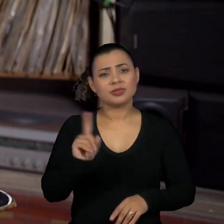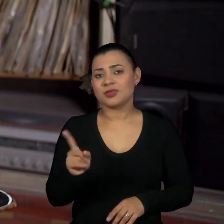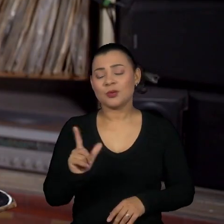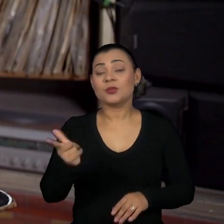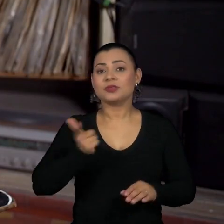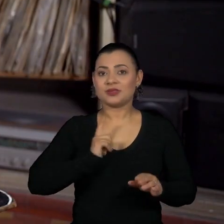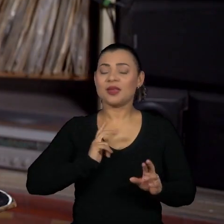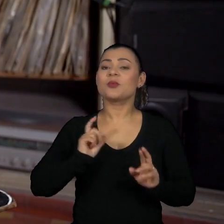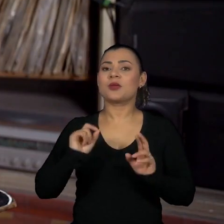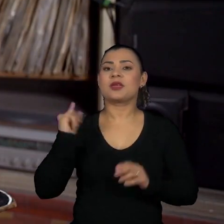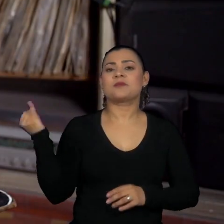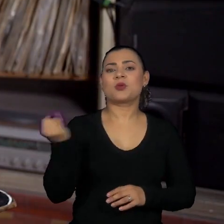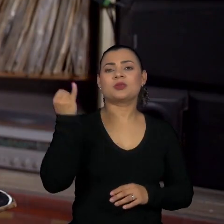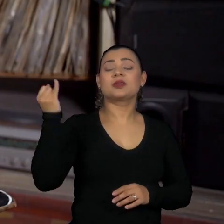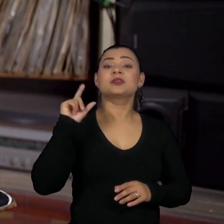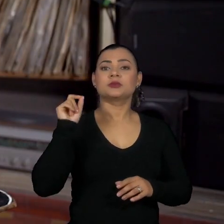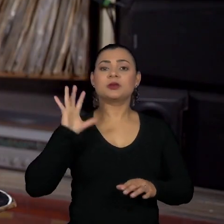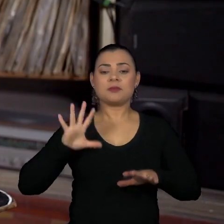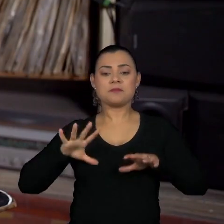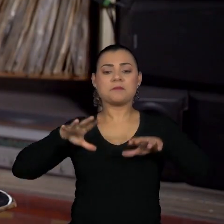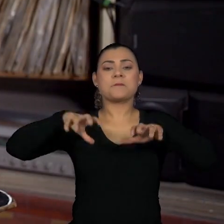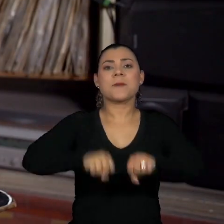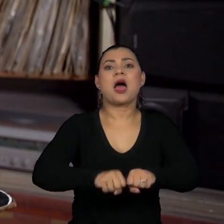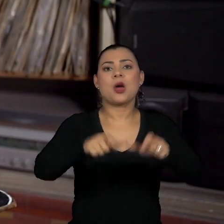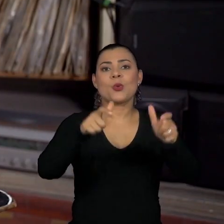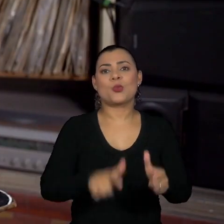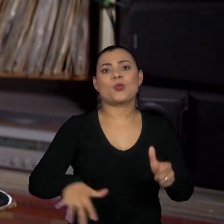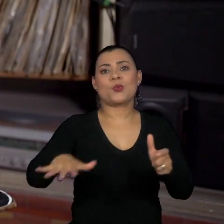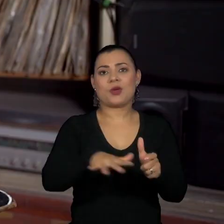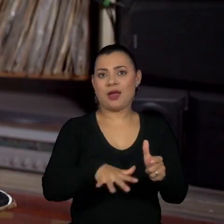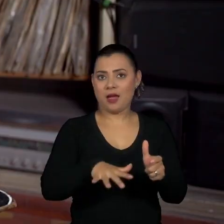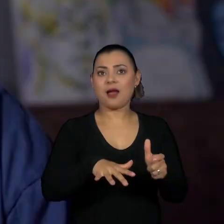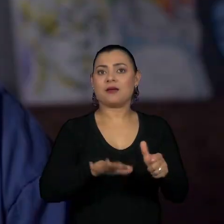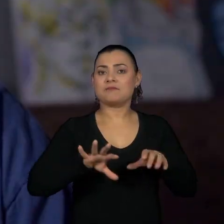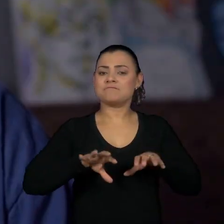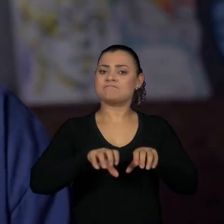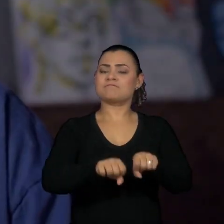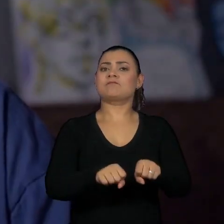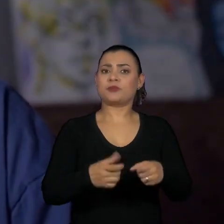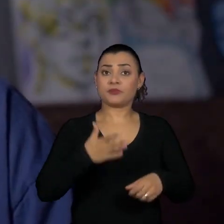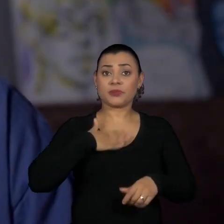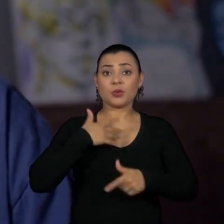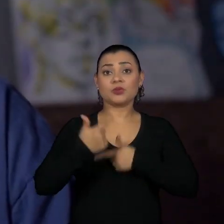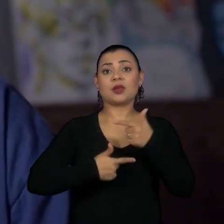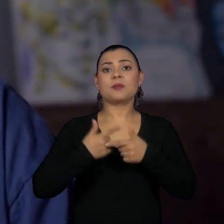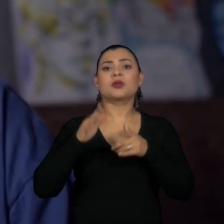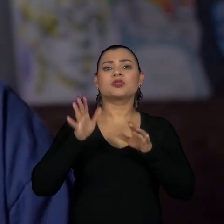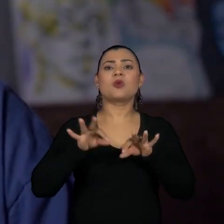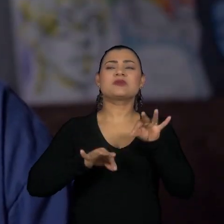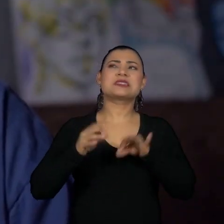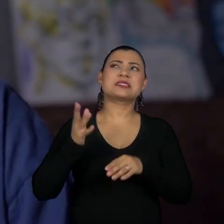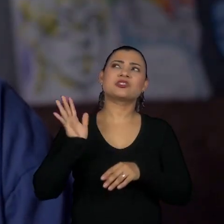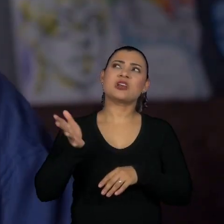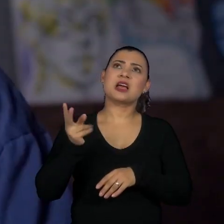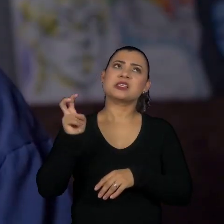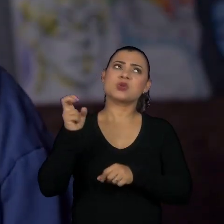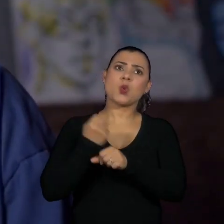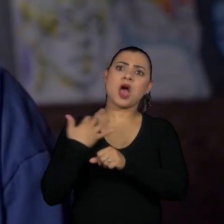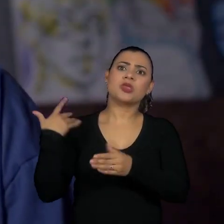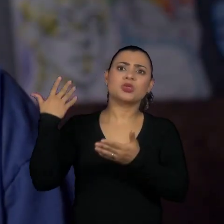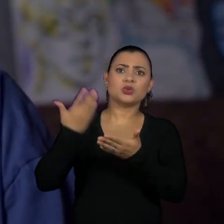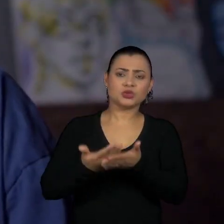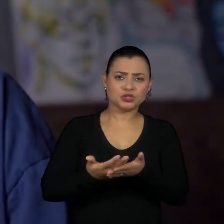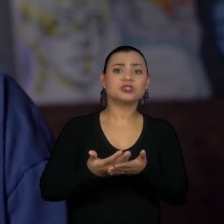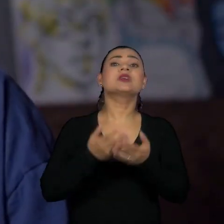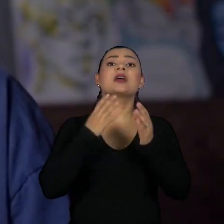você dar pertencimento ao território onde você atua, onde você está. Eu trabalho com uma oficina já faz acho que uns 5 anos que